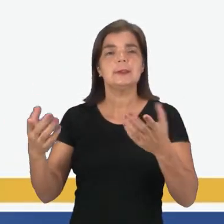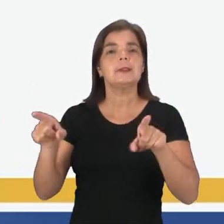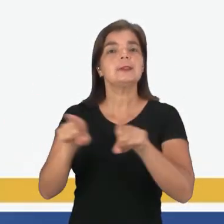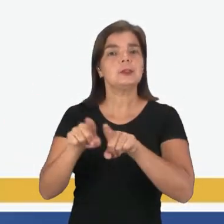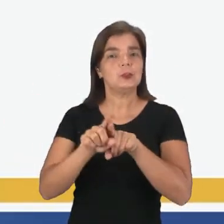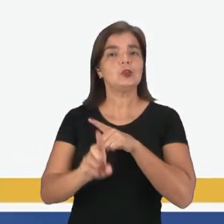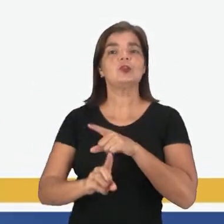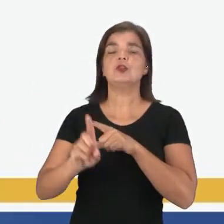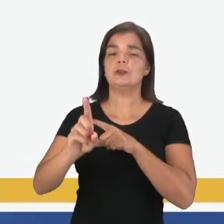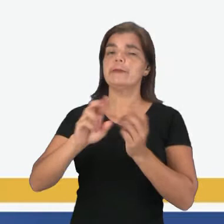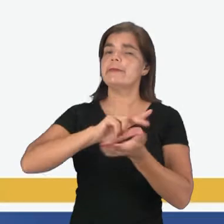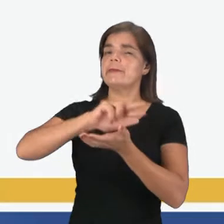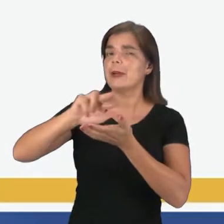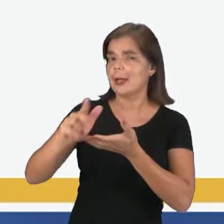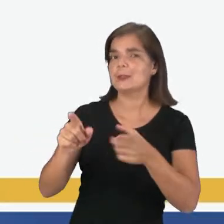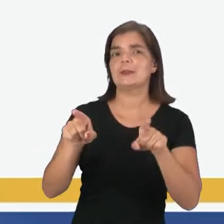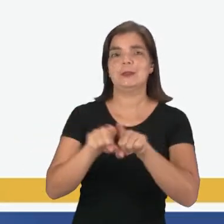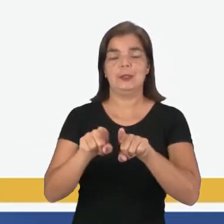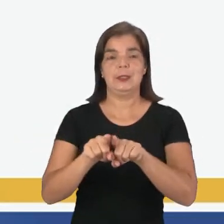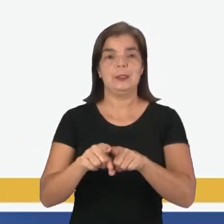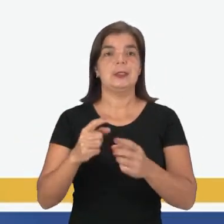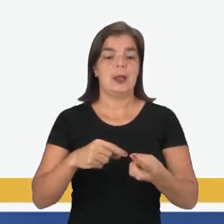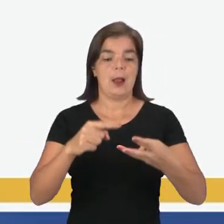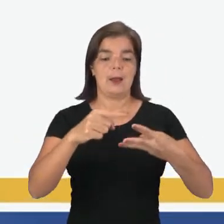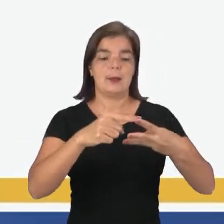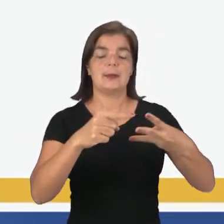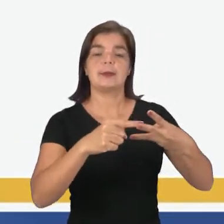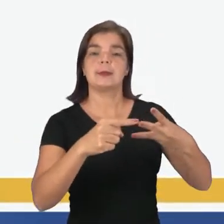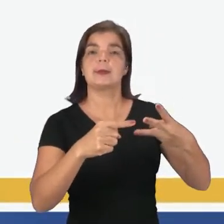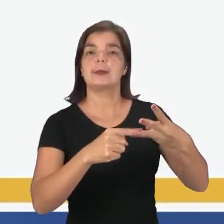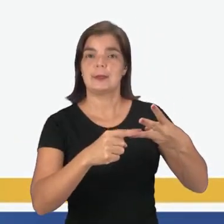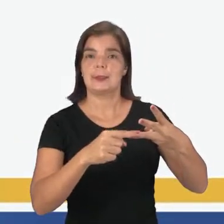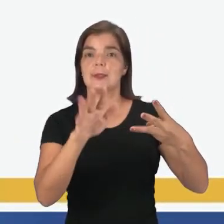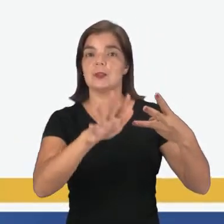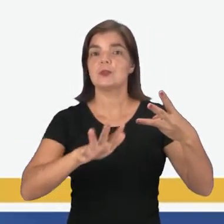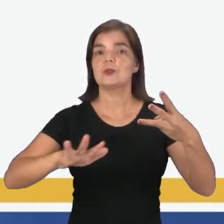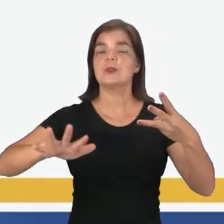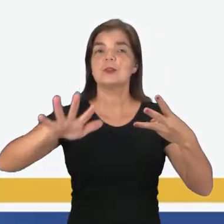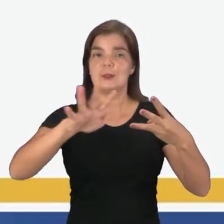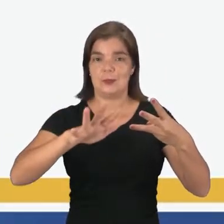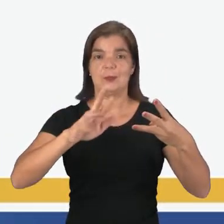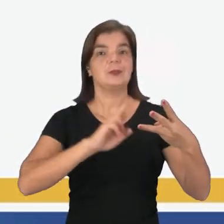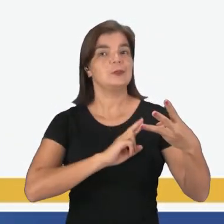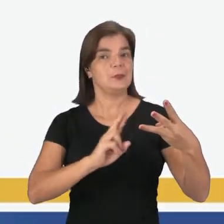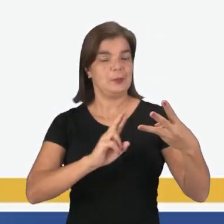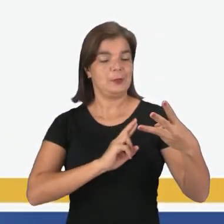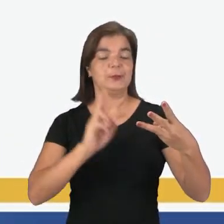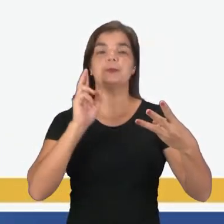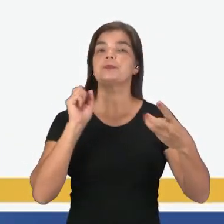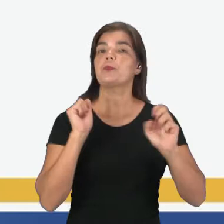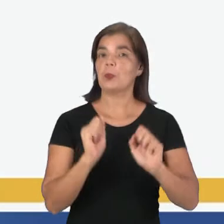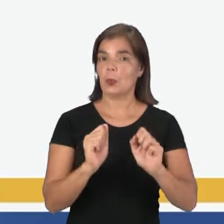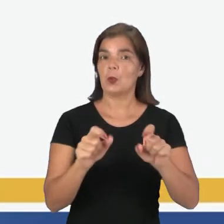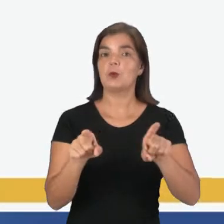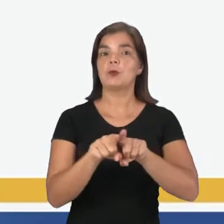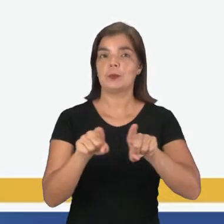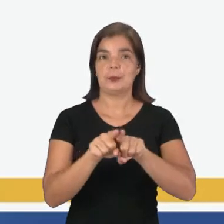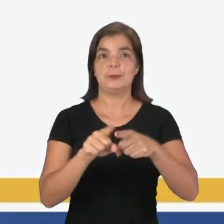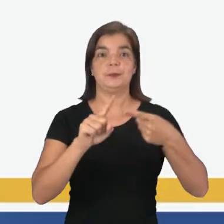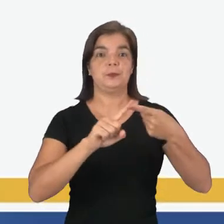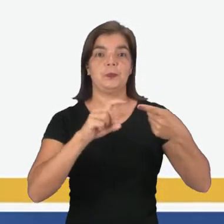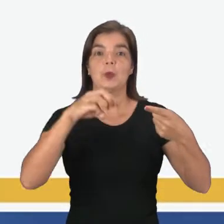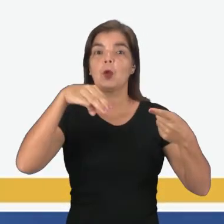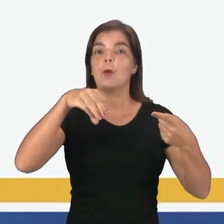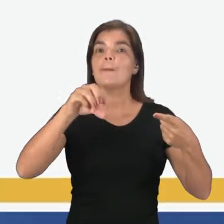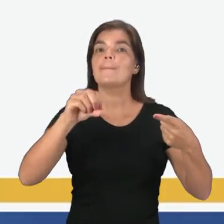do transcendente entre as religiões. Há três tipos gerais de religiões. As religiões